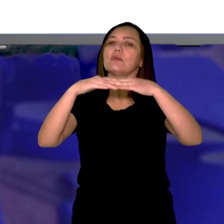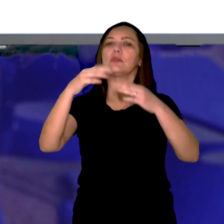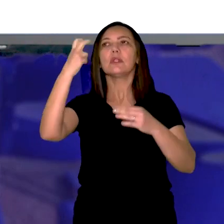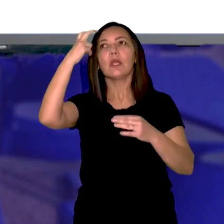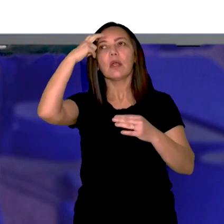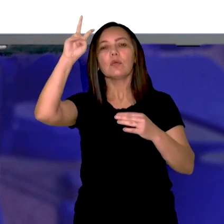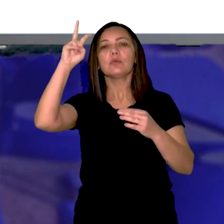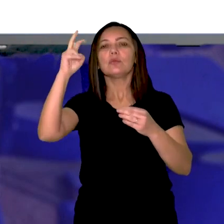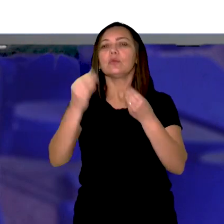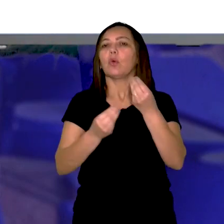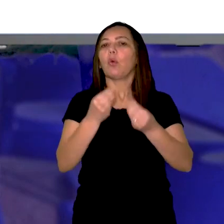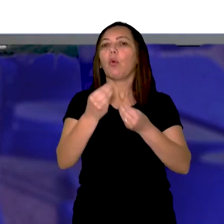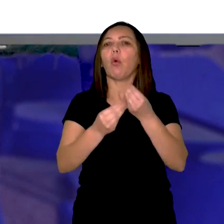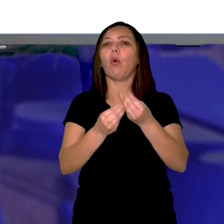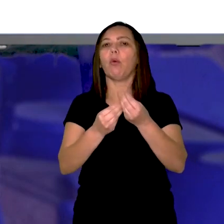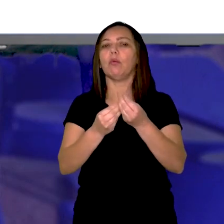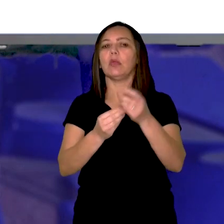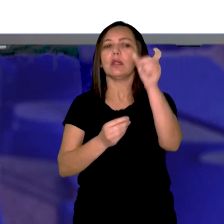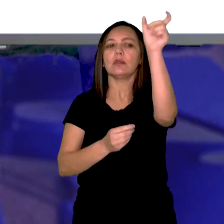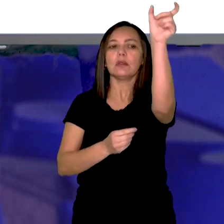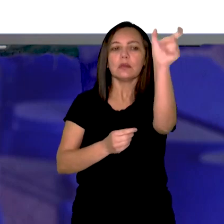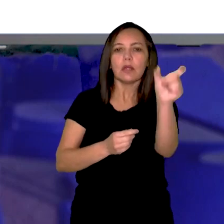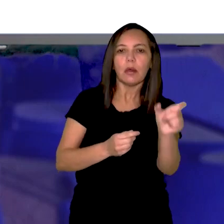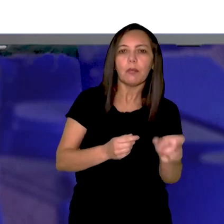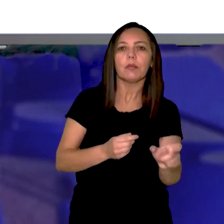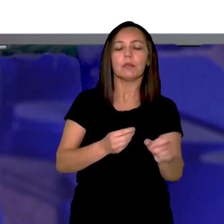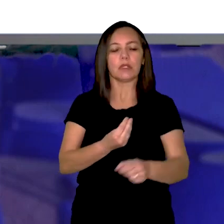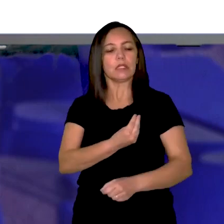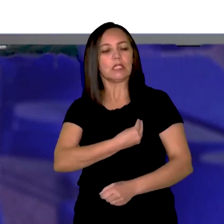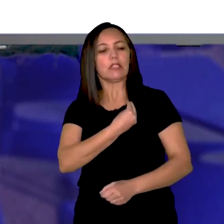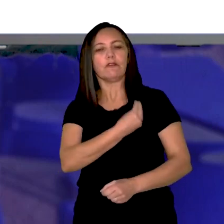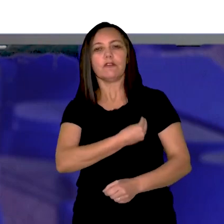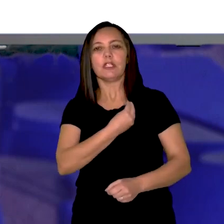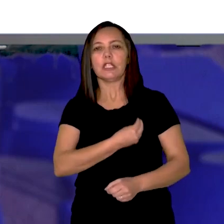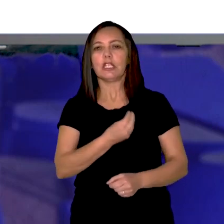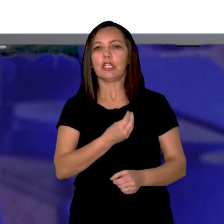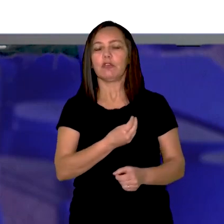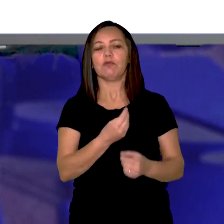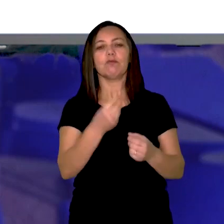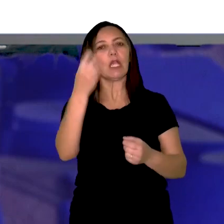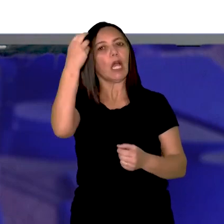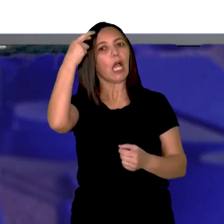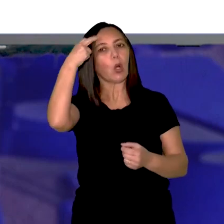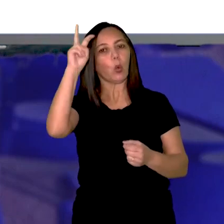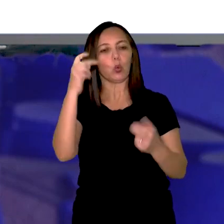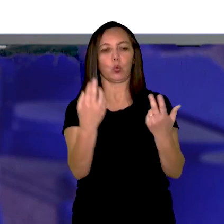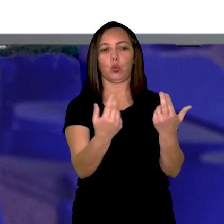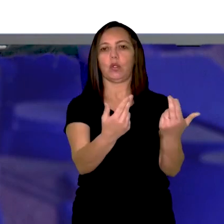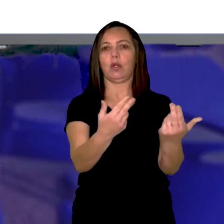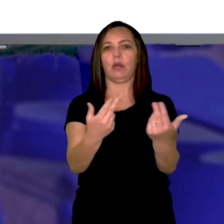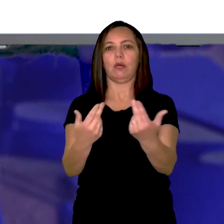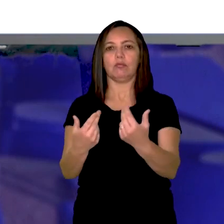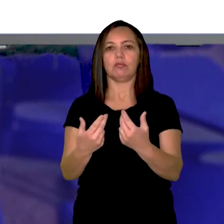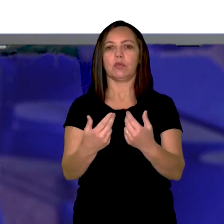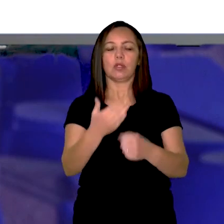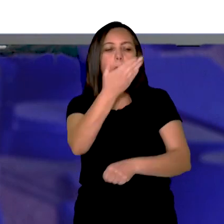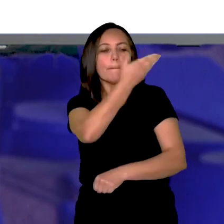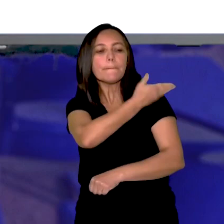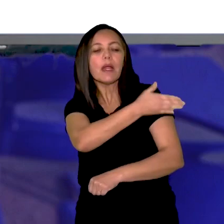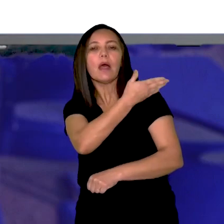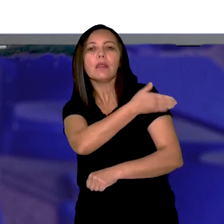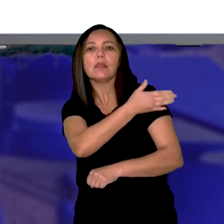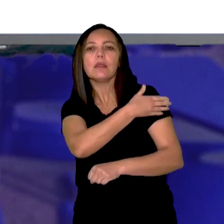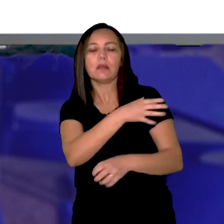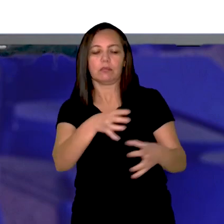a partir do sujeito que vivencia essa mesma cultura. No caso, é a cultura quando ela é descrita pelos